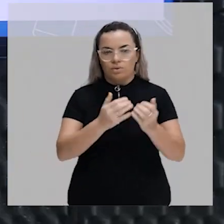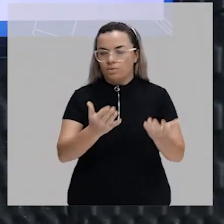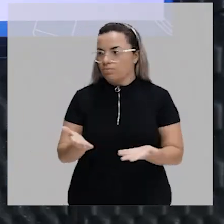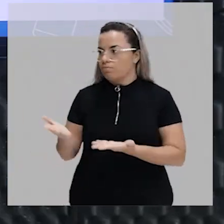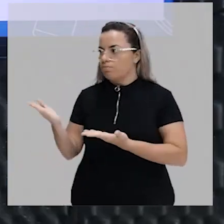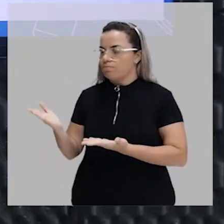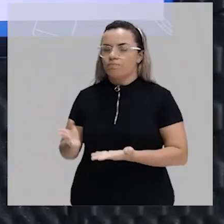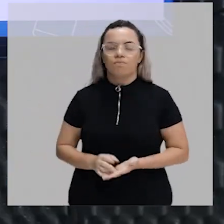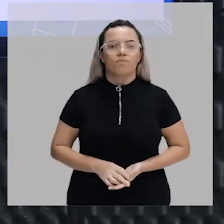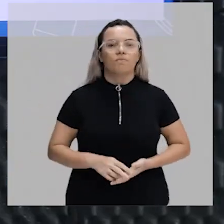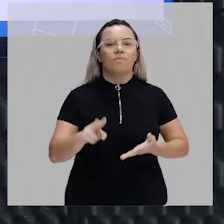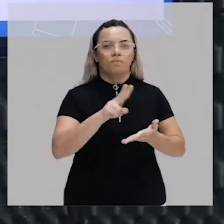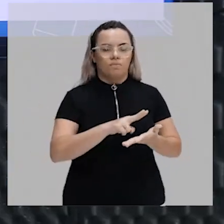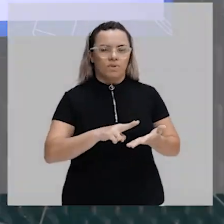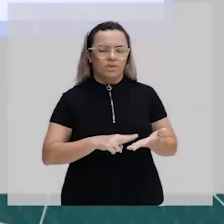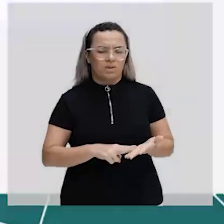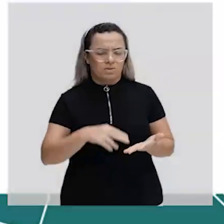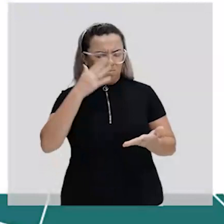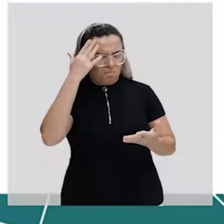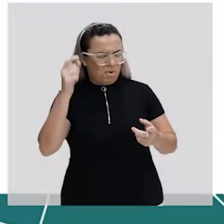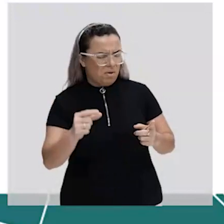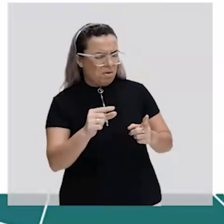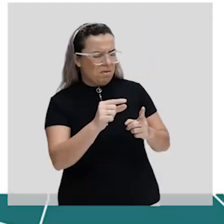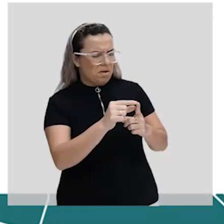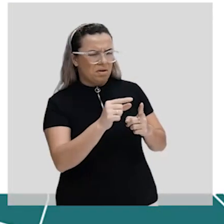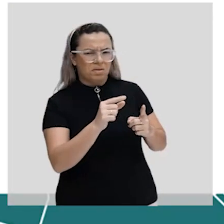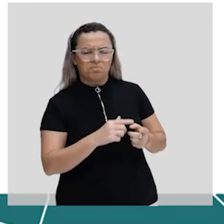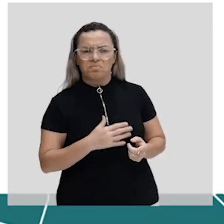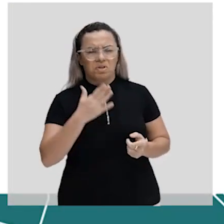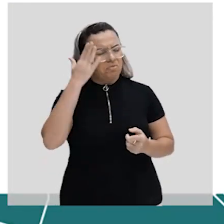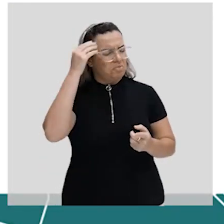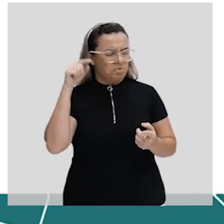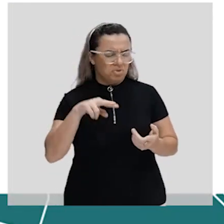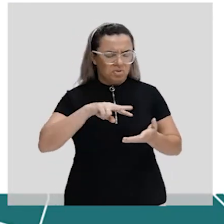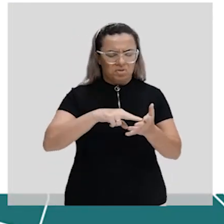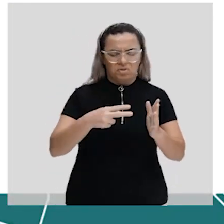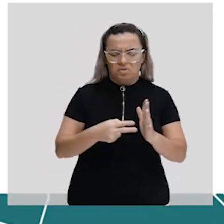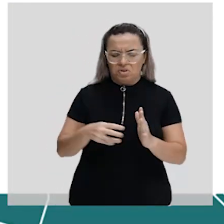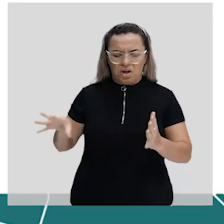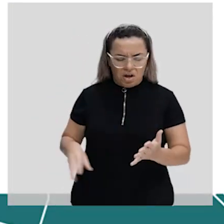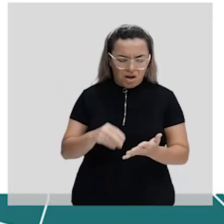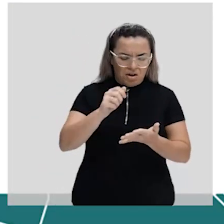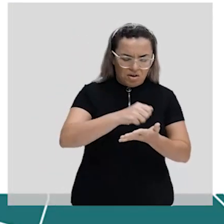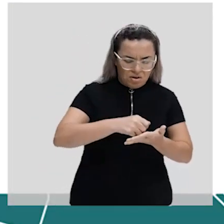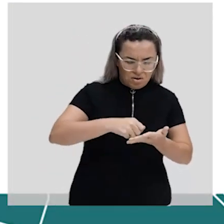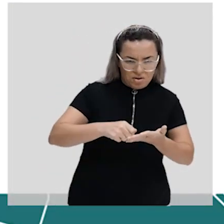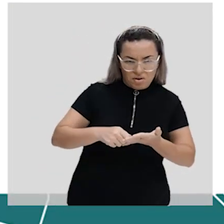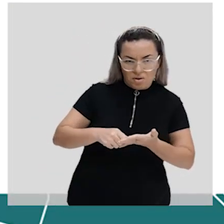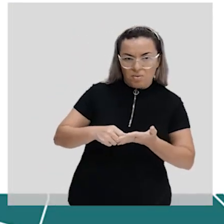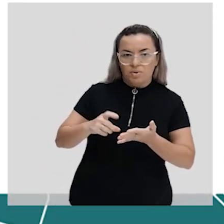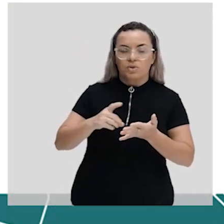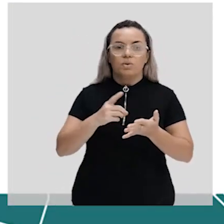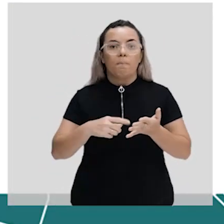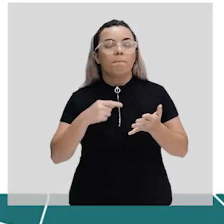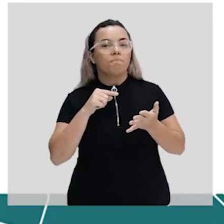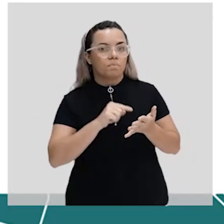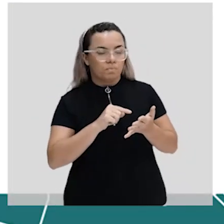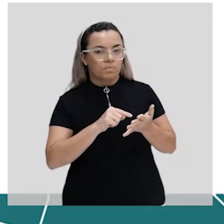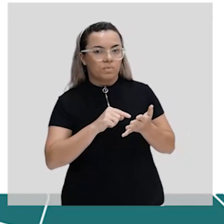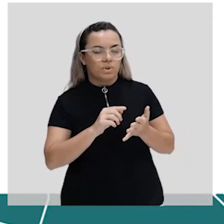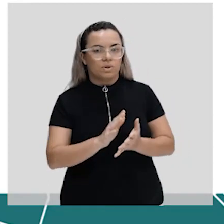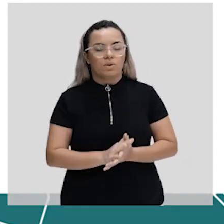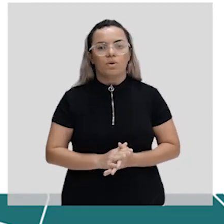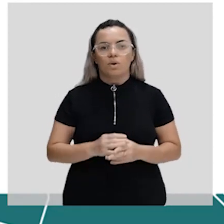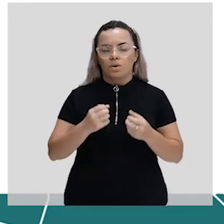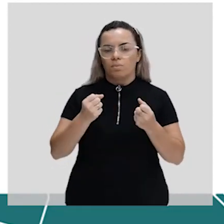tiver uma palavra que você não sabe o significado, você marca, anota, vá ao dicionário. É muito importante essa busca. E aí você vê